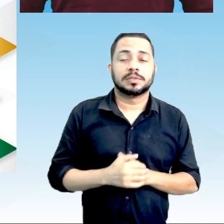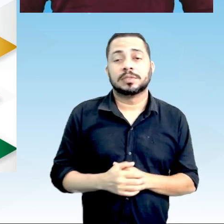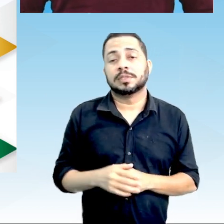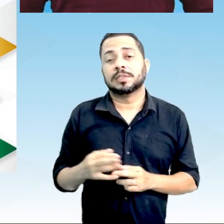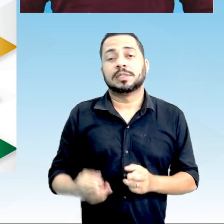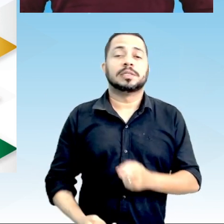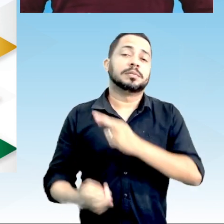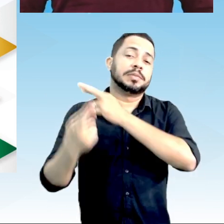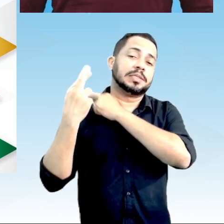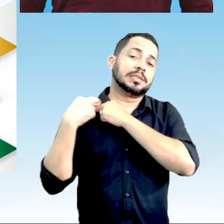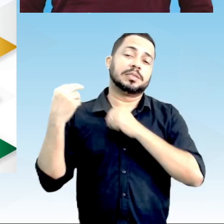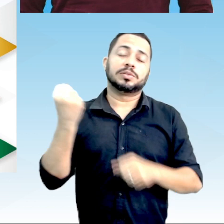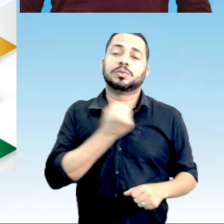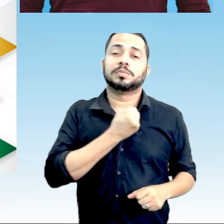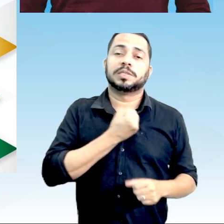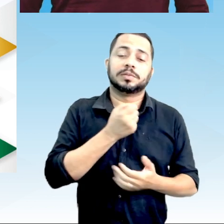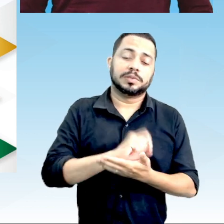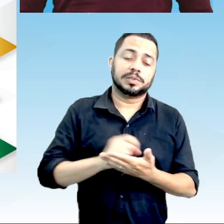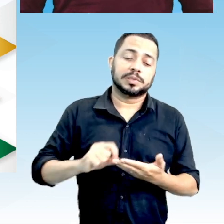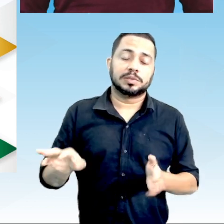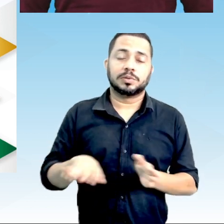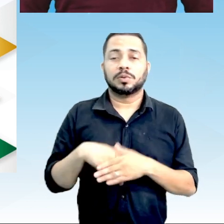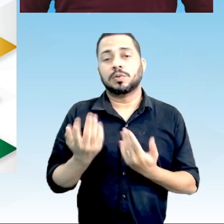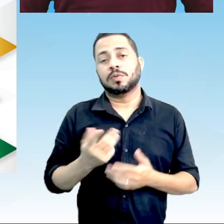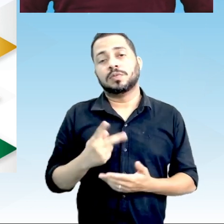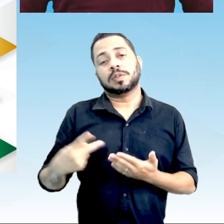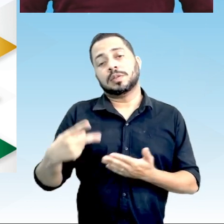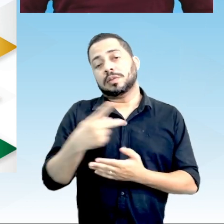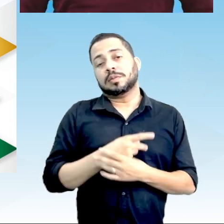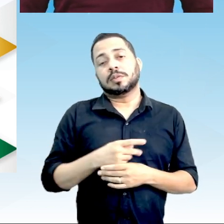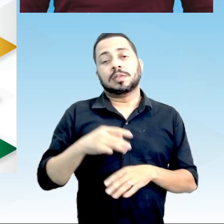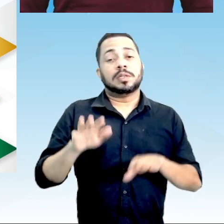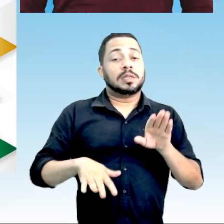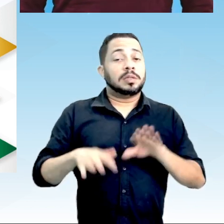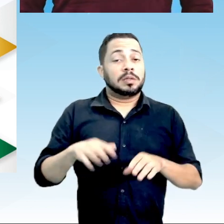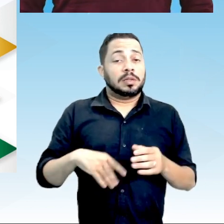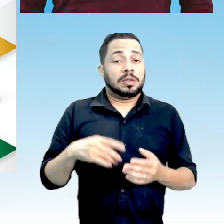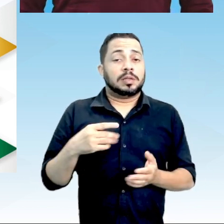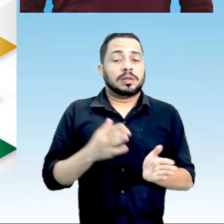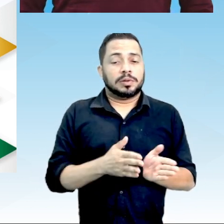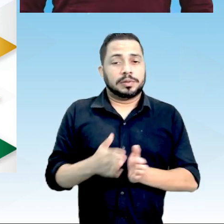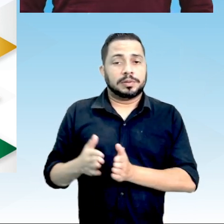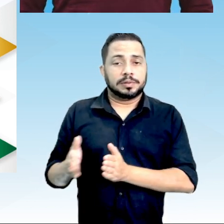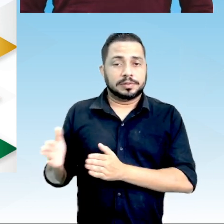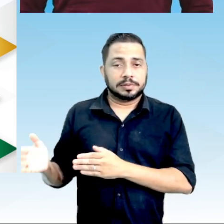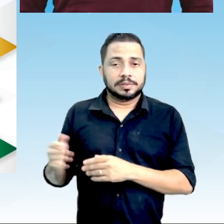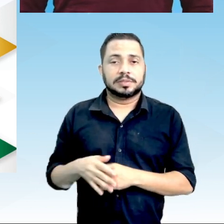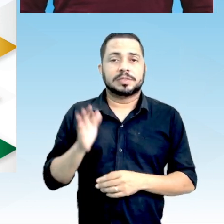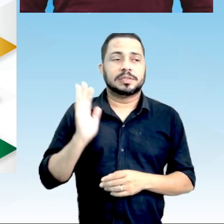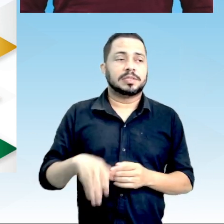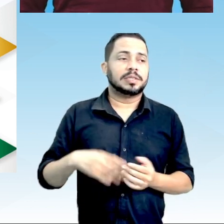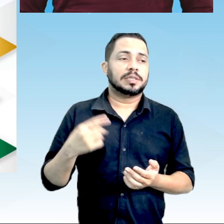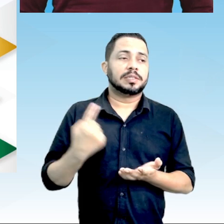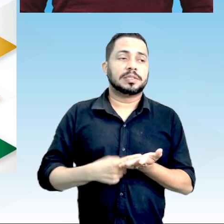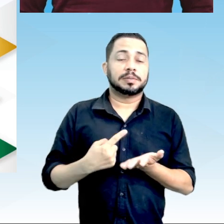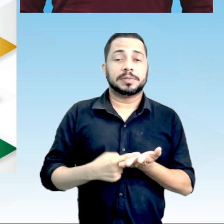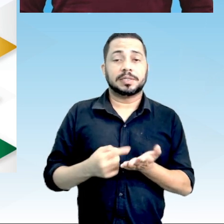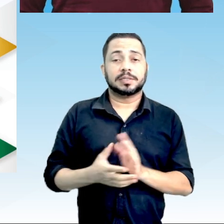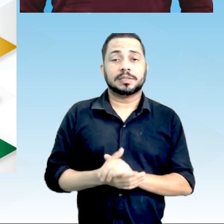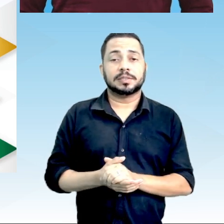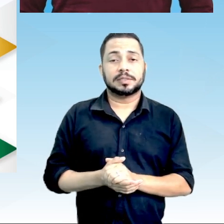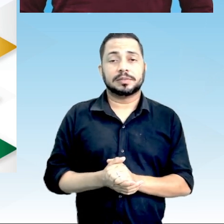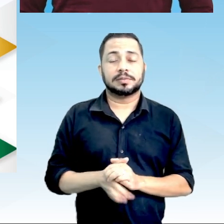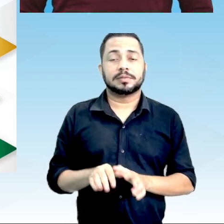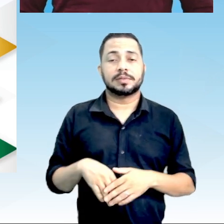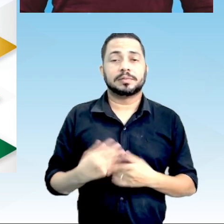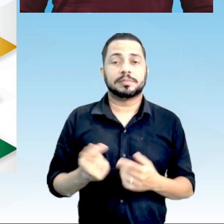representam números escritos ou figuras dispostas em determinada ordem já estabelecida, tá bom? Então,